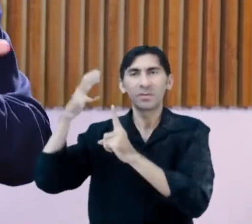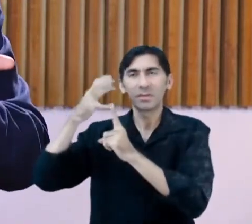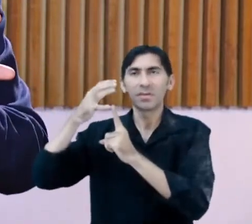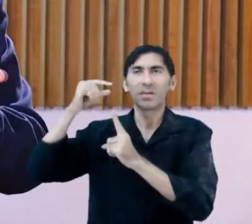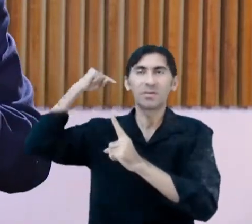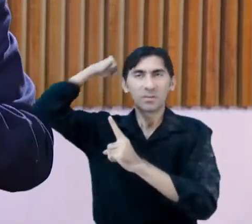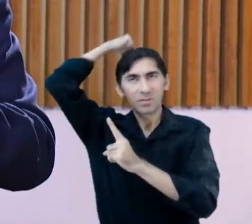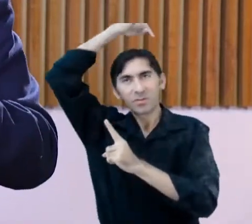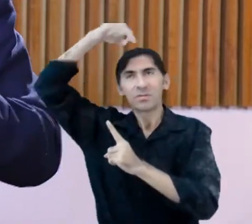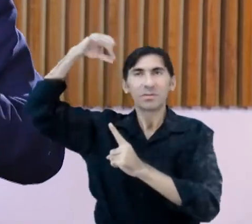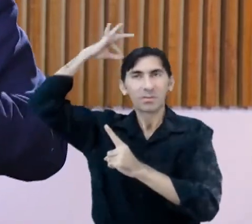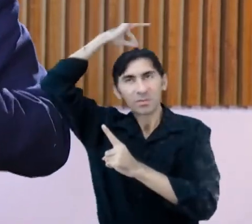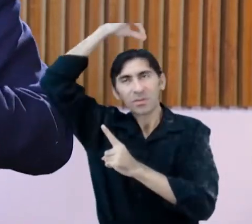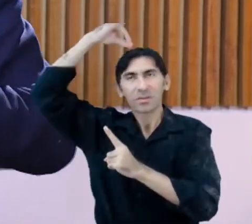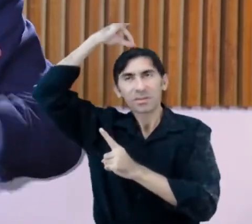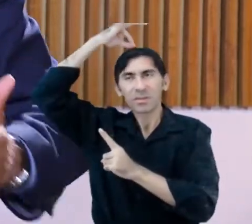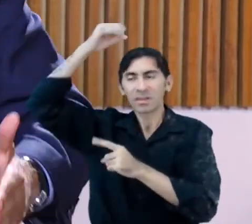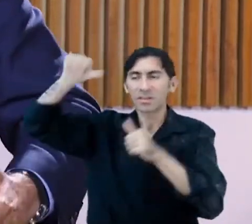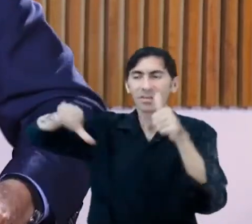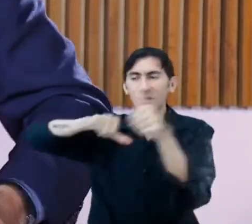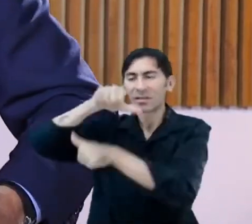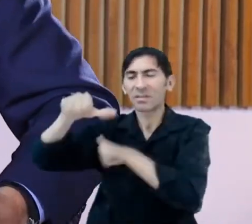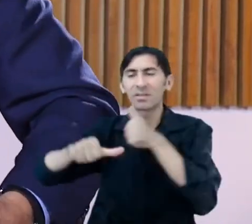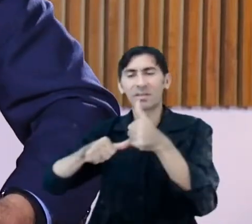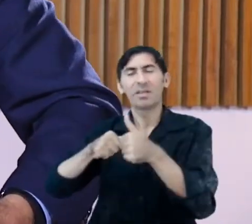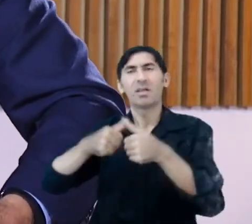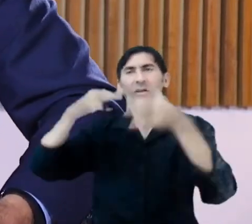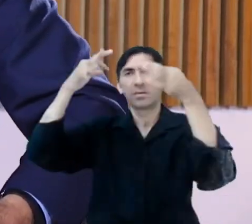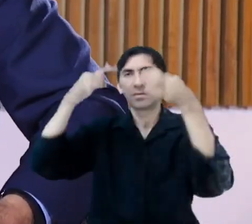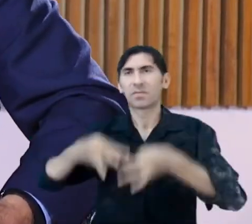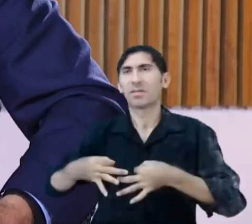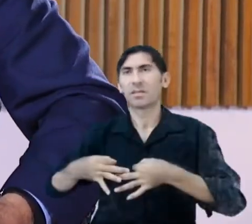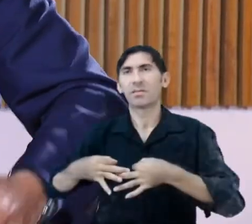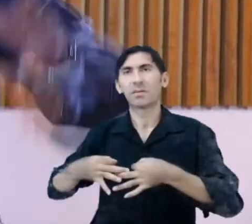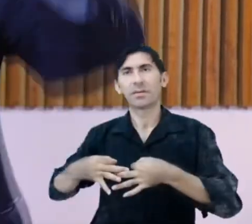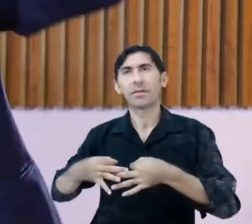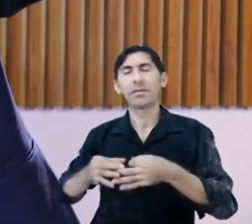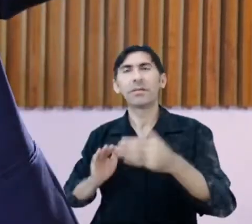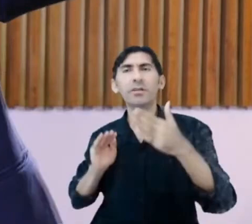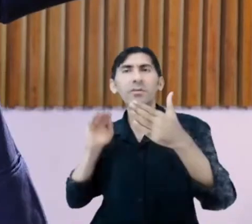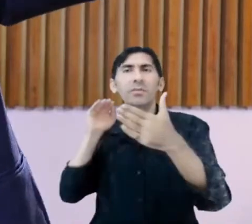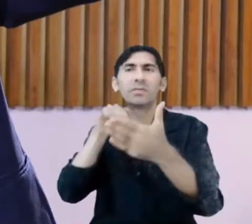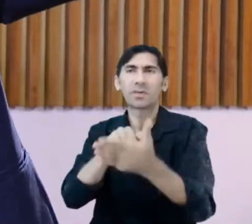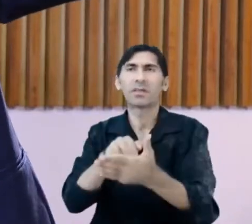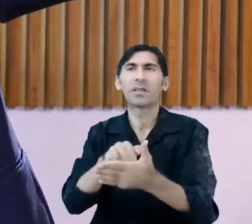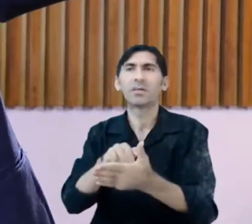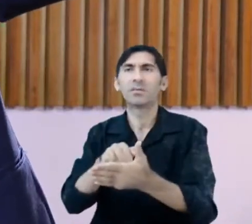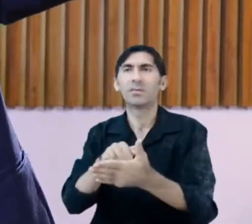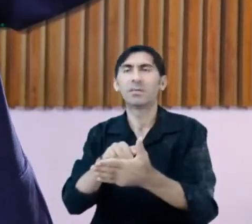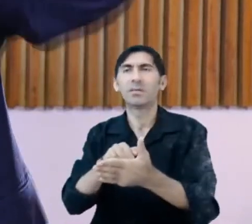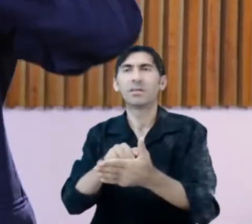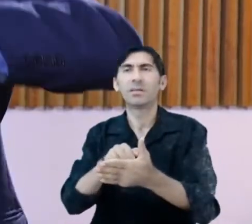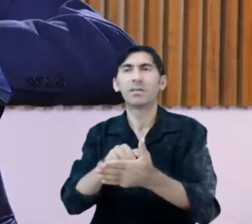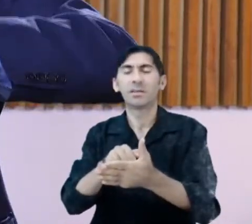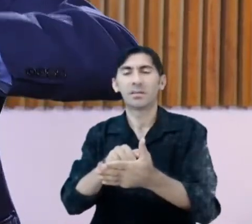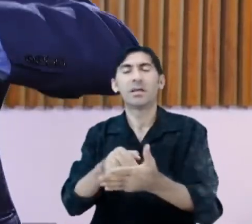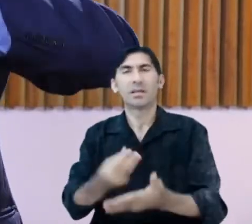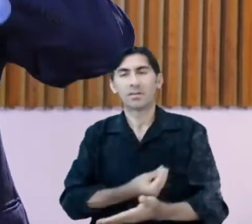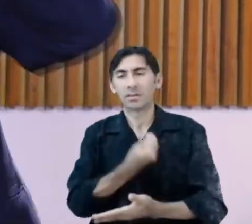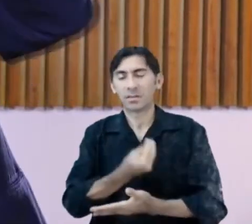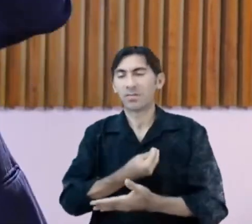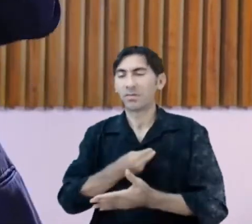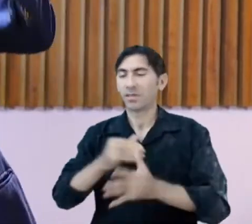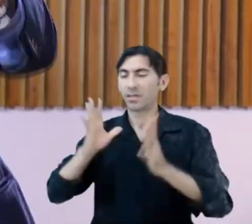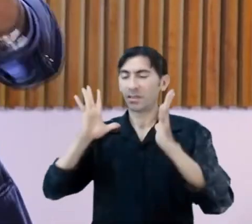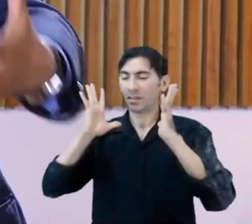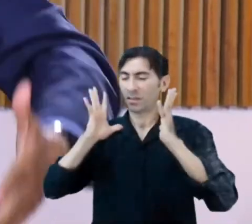fará uma obra completa até tornar-nos perfeitos nele e ele em nós. E